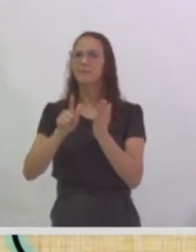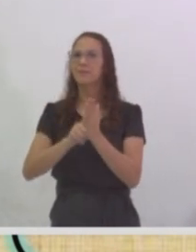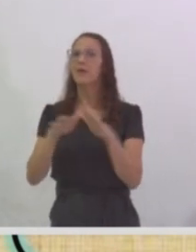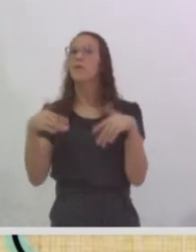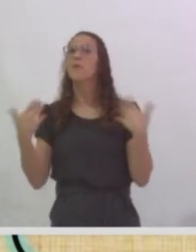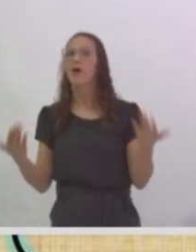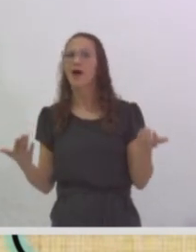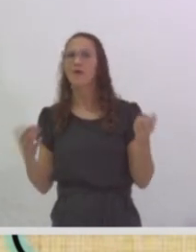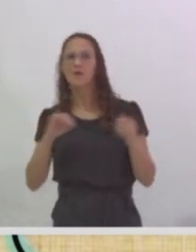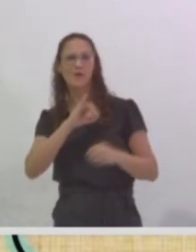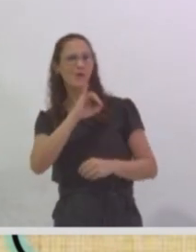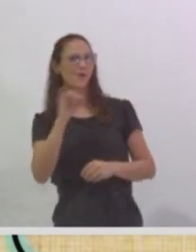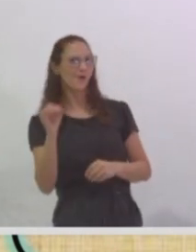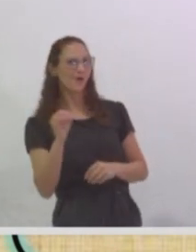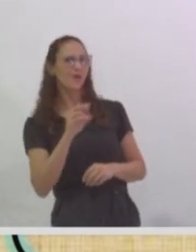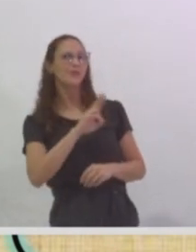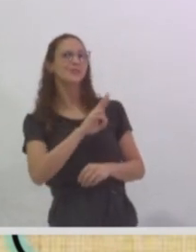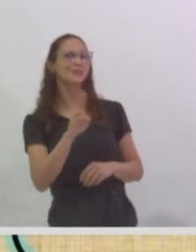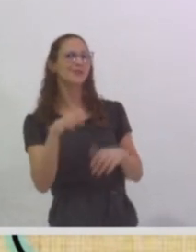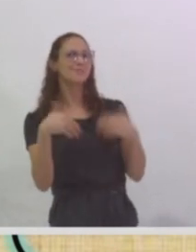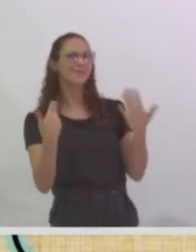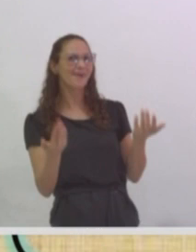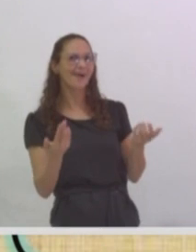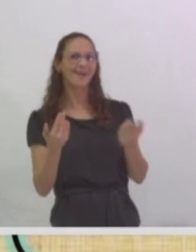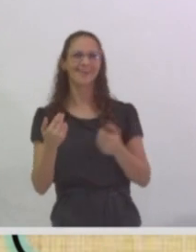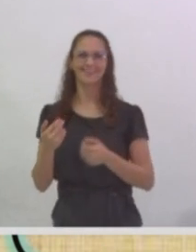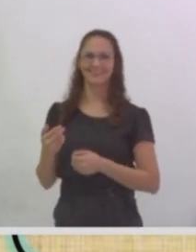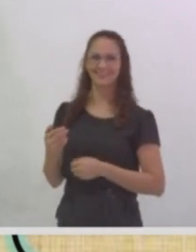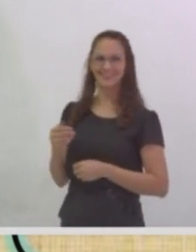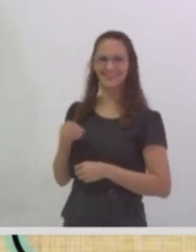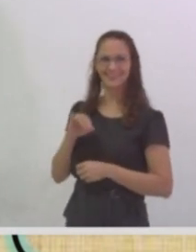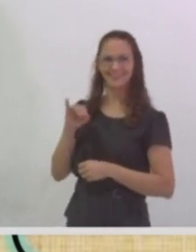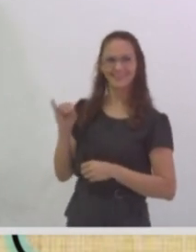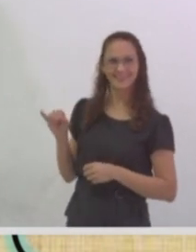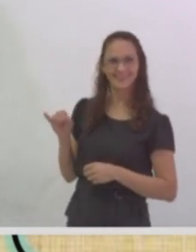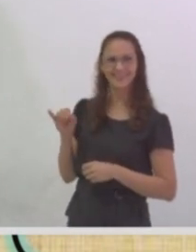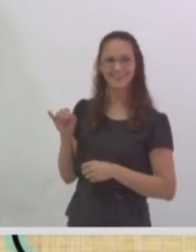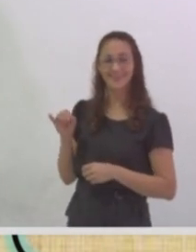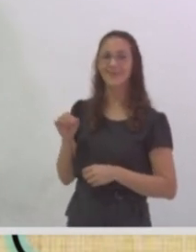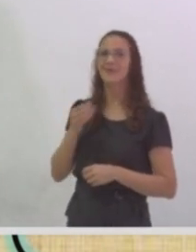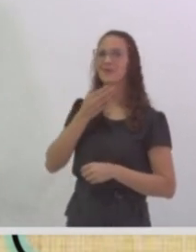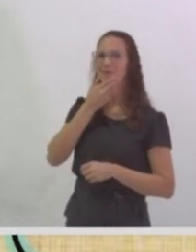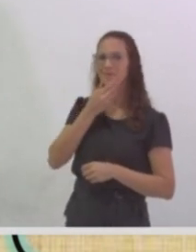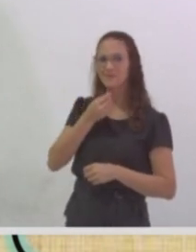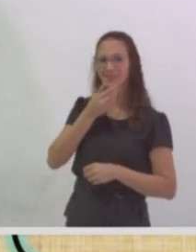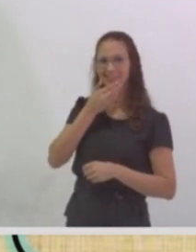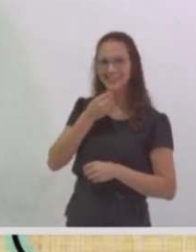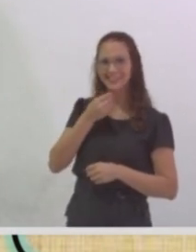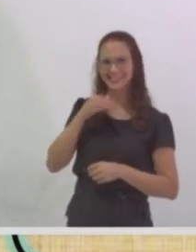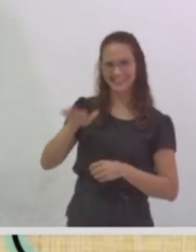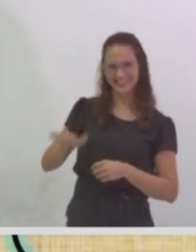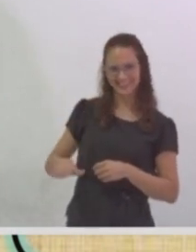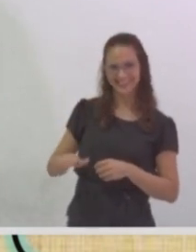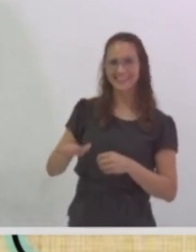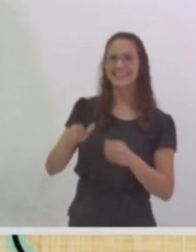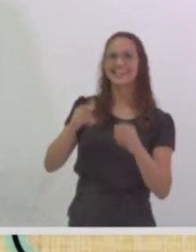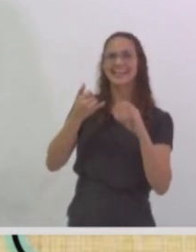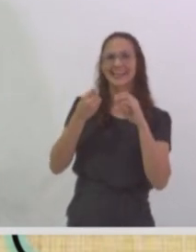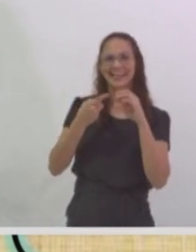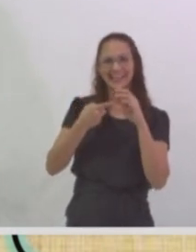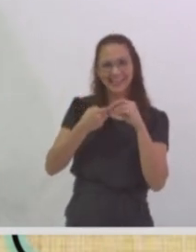Qual o seu nome? Meu nome é Jorge. O Heitor levava no bolso uma caneta e um papel.